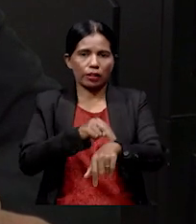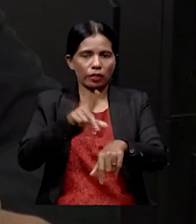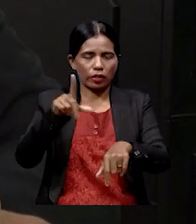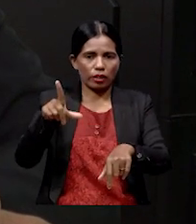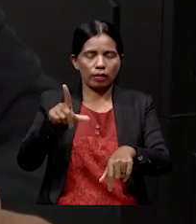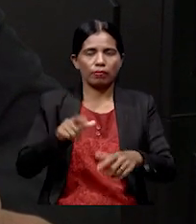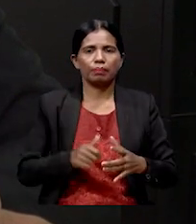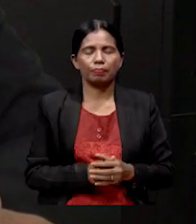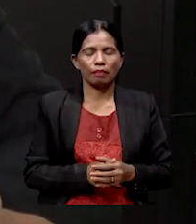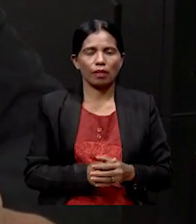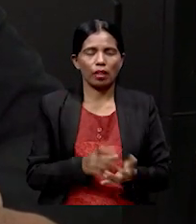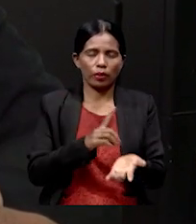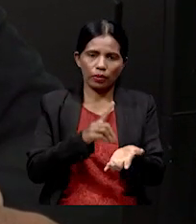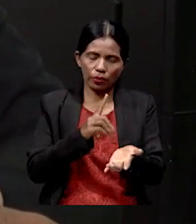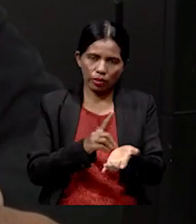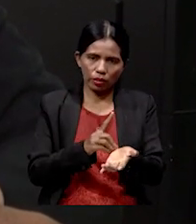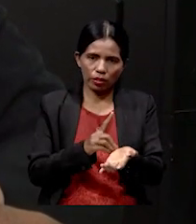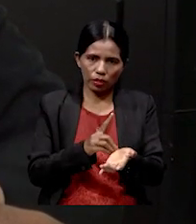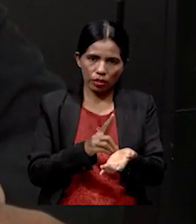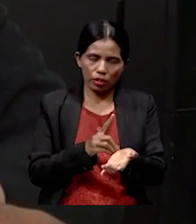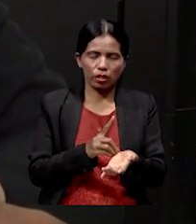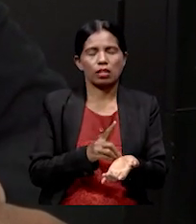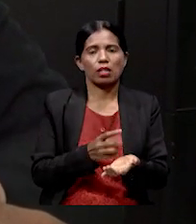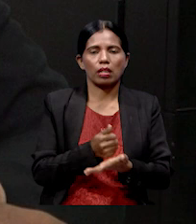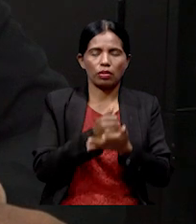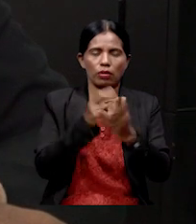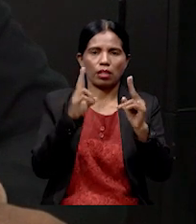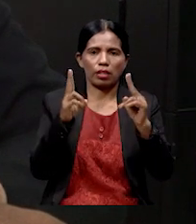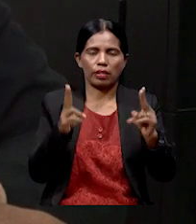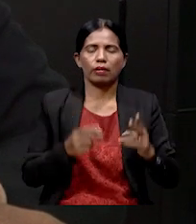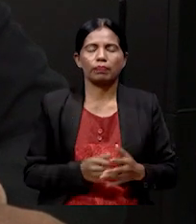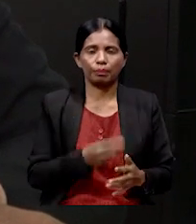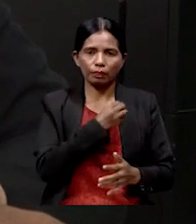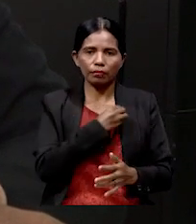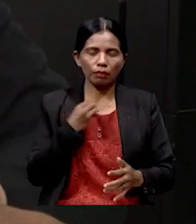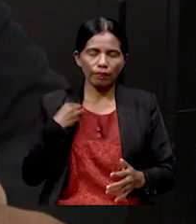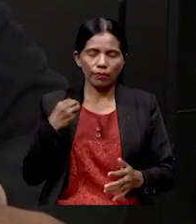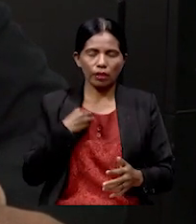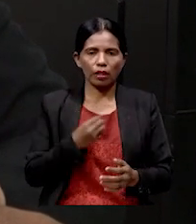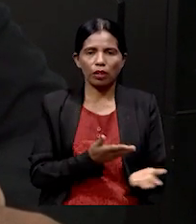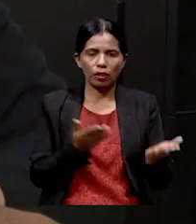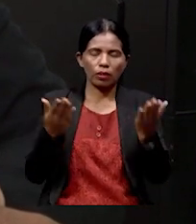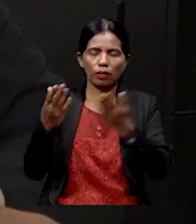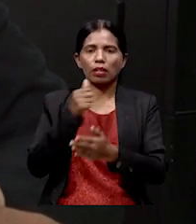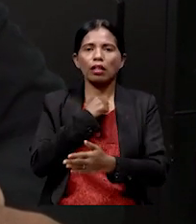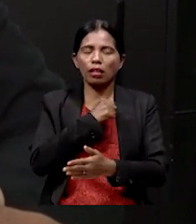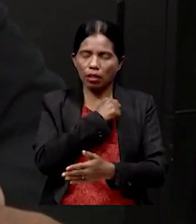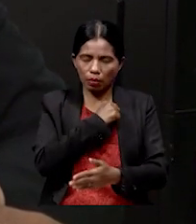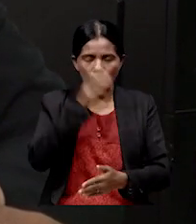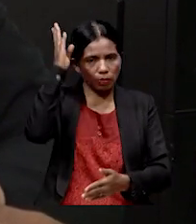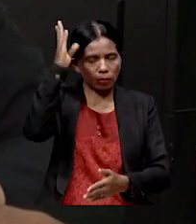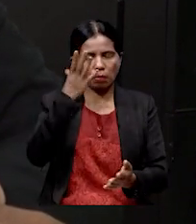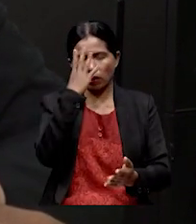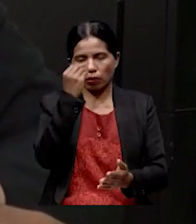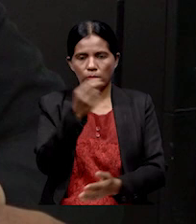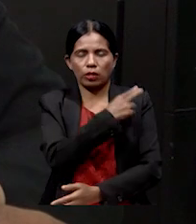sira, mediku, enfermeiro sira, halo kertas atendimento, lori baixa ambispo ia cuidados